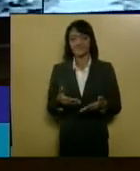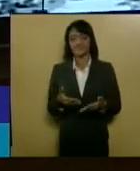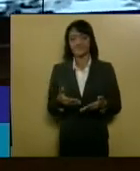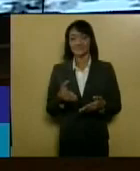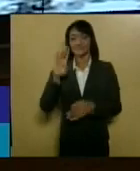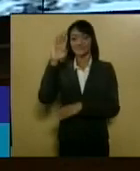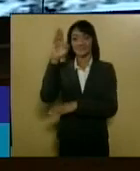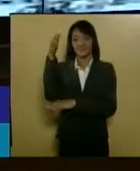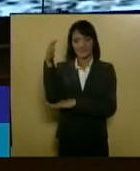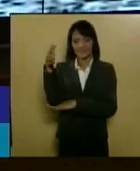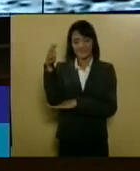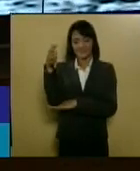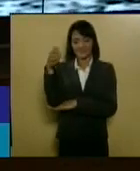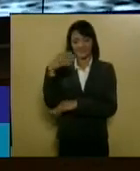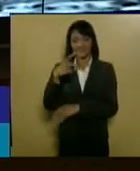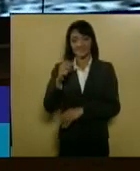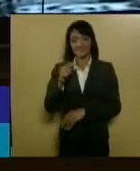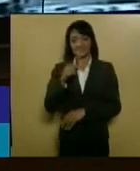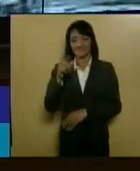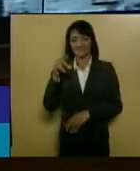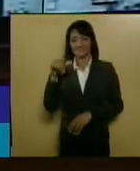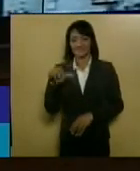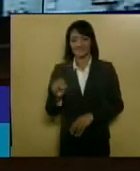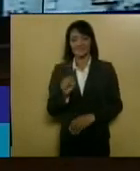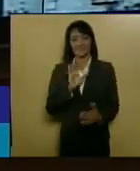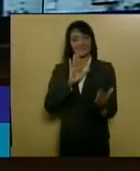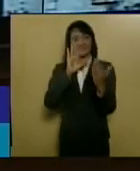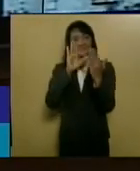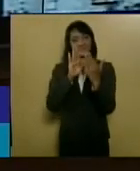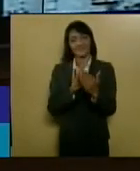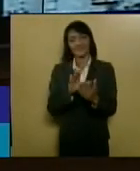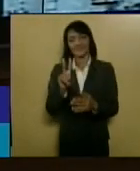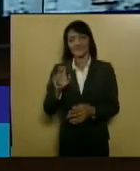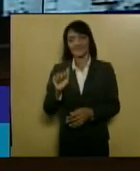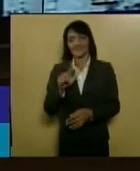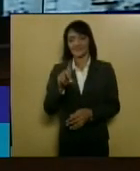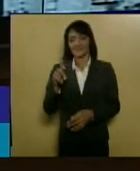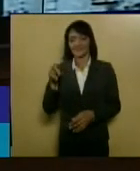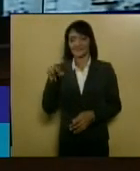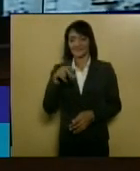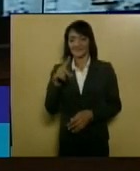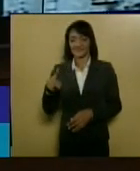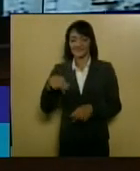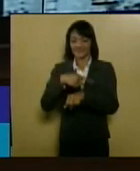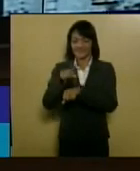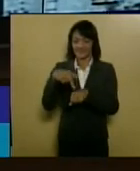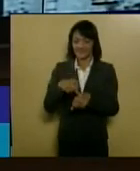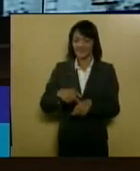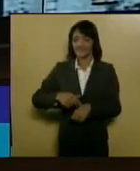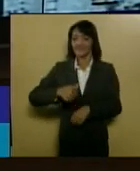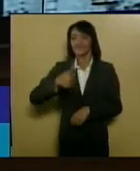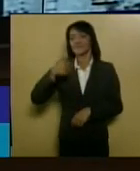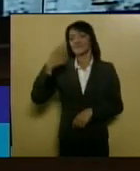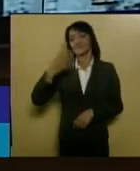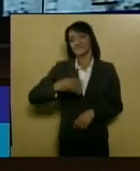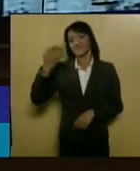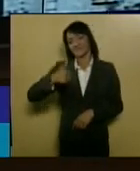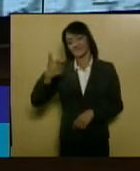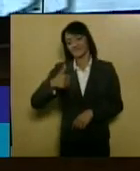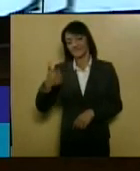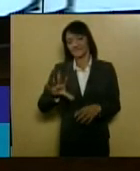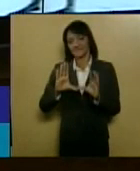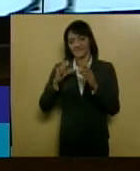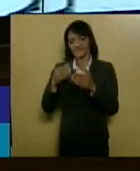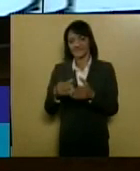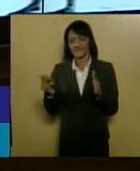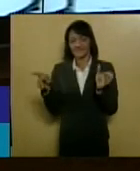Hotel Palace, de frente à Praça General Valadão. Por transformação, o 41º Batalhão de Caçadores deu